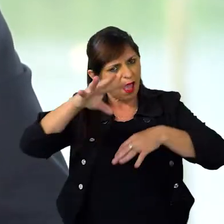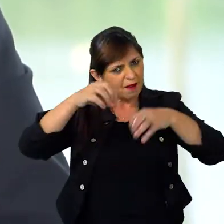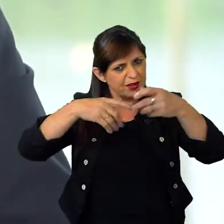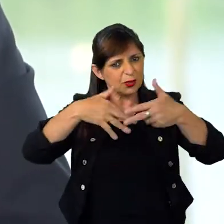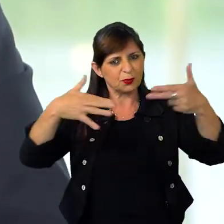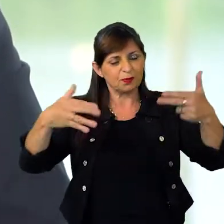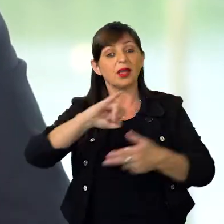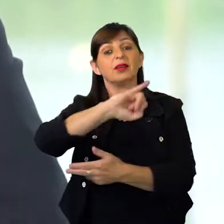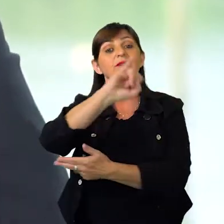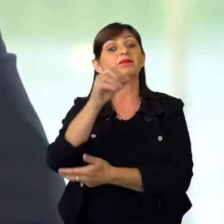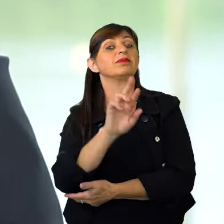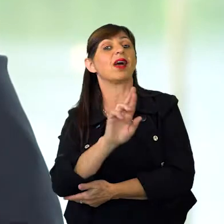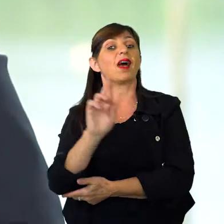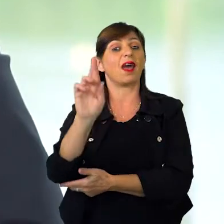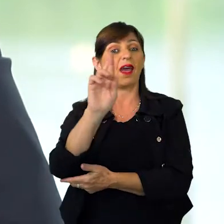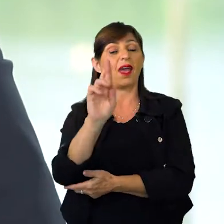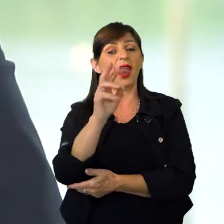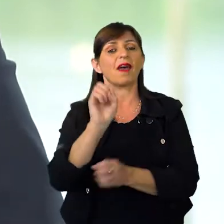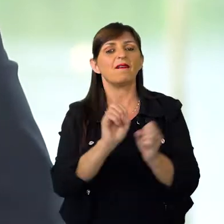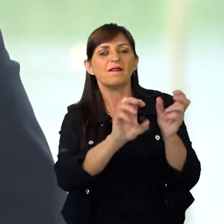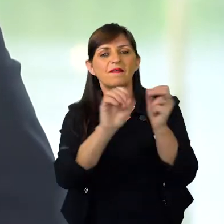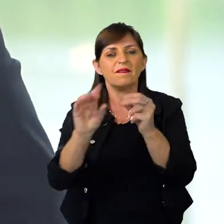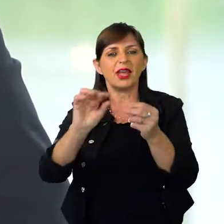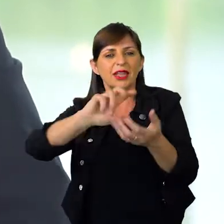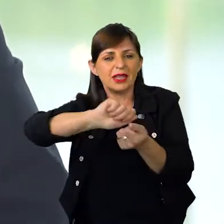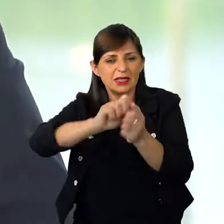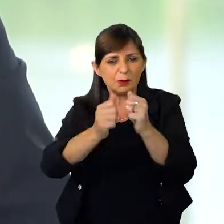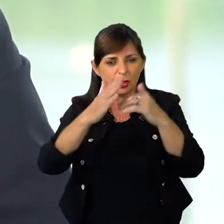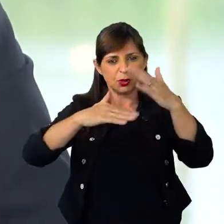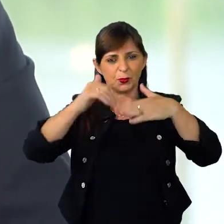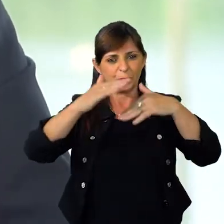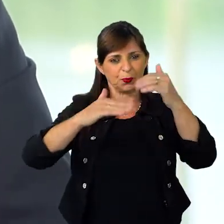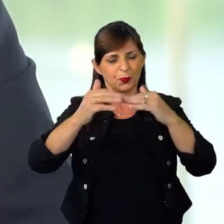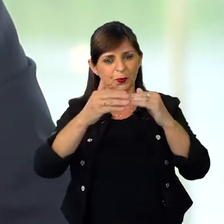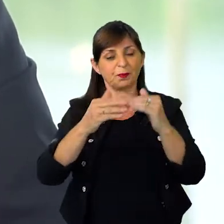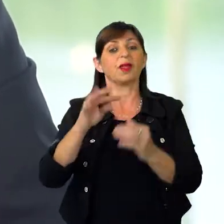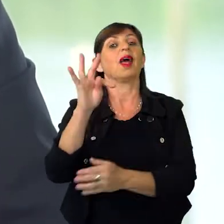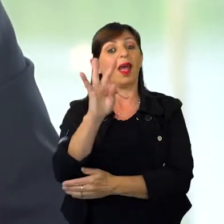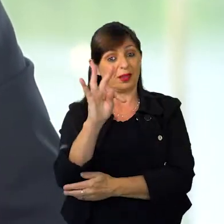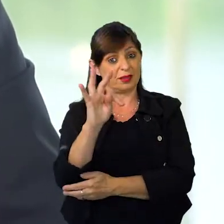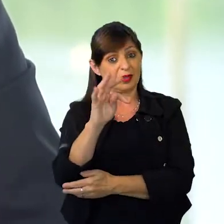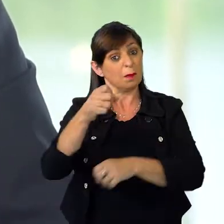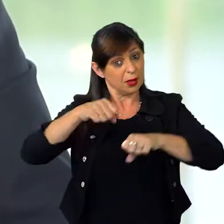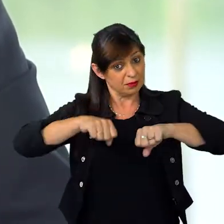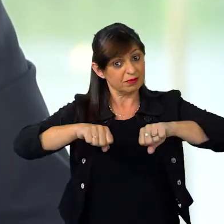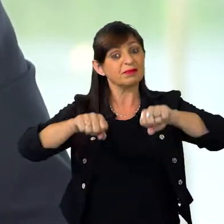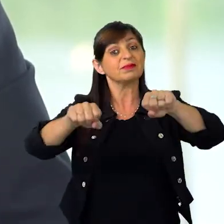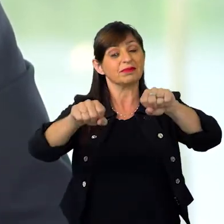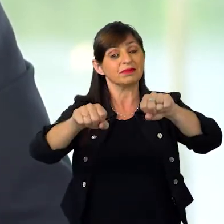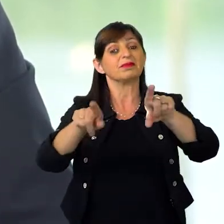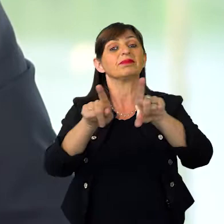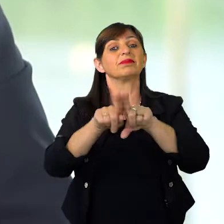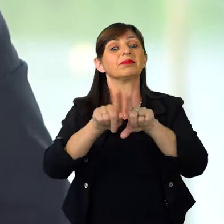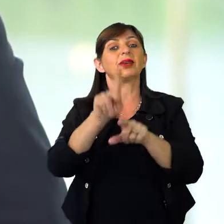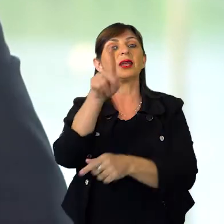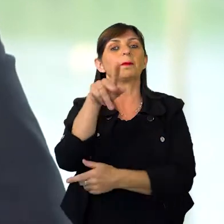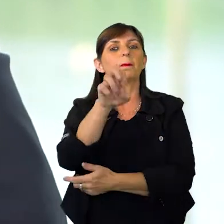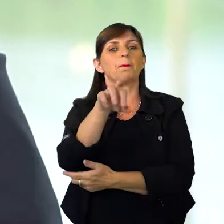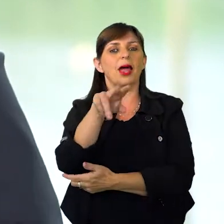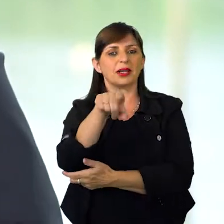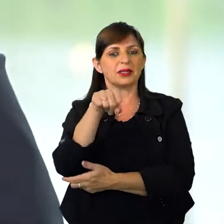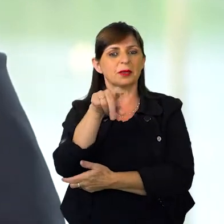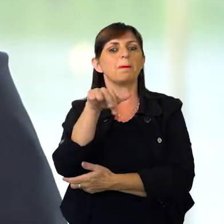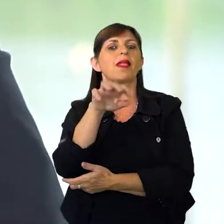e Transportes Jr comércio de cimentos Master ats Supermercados